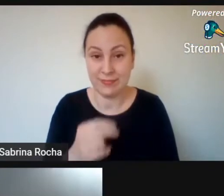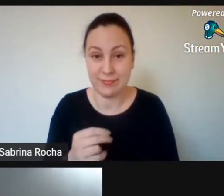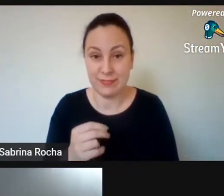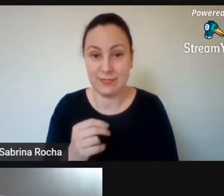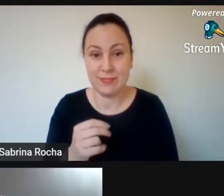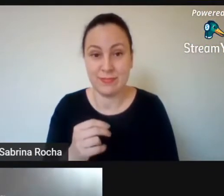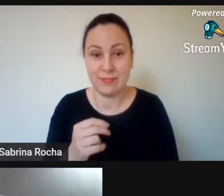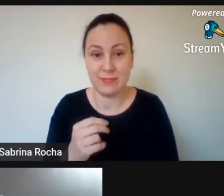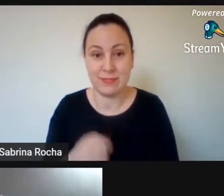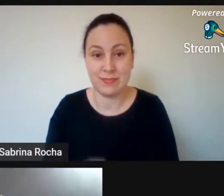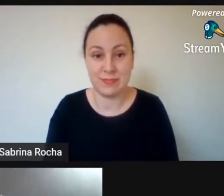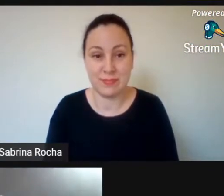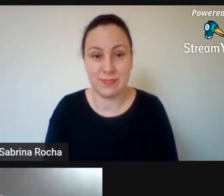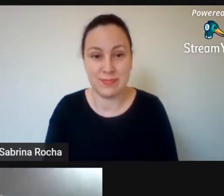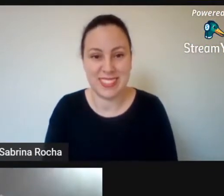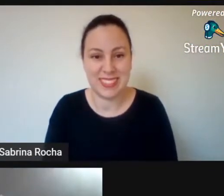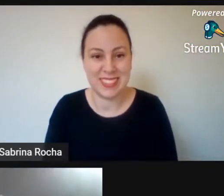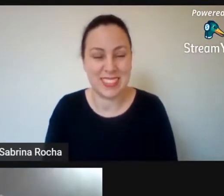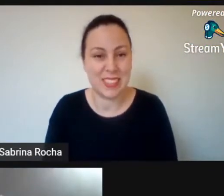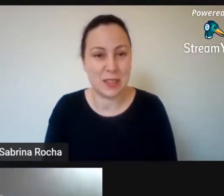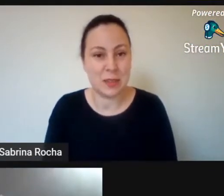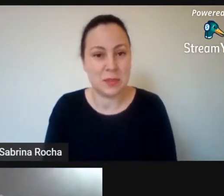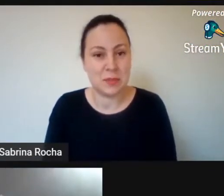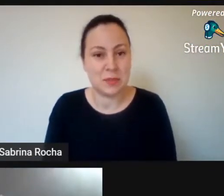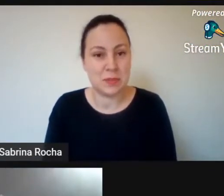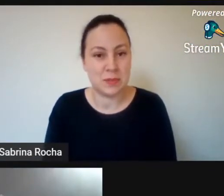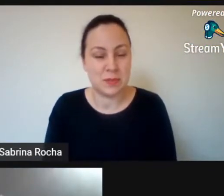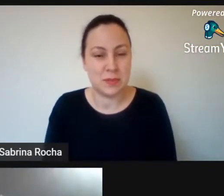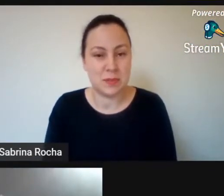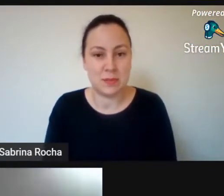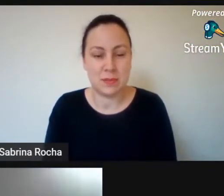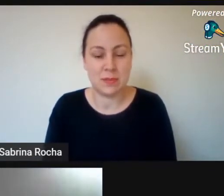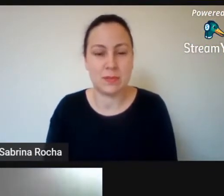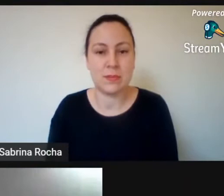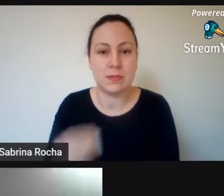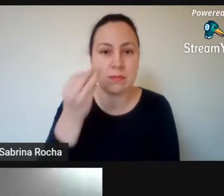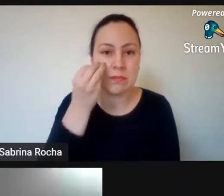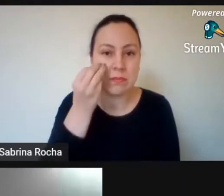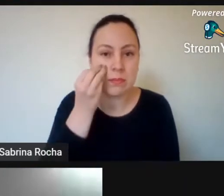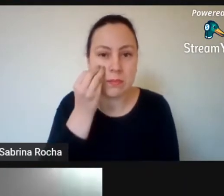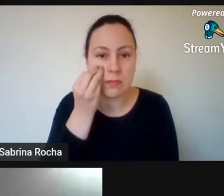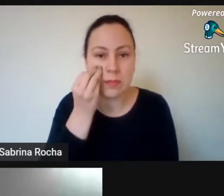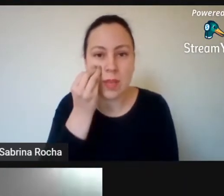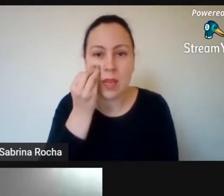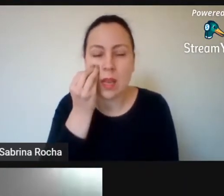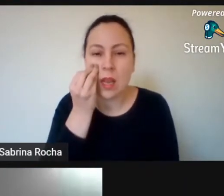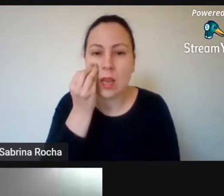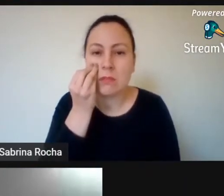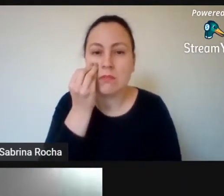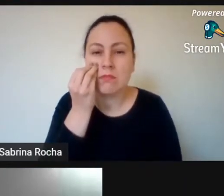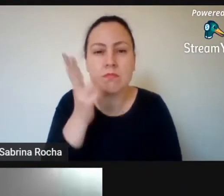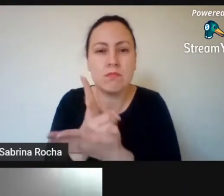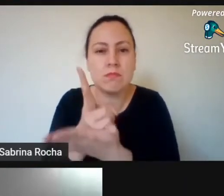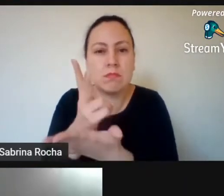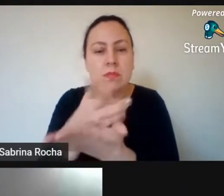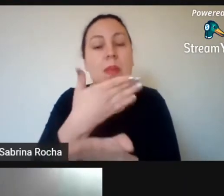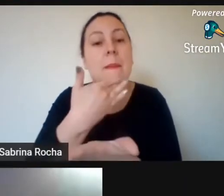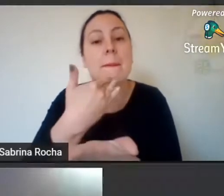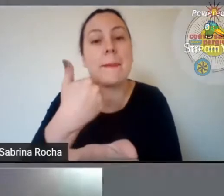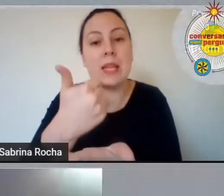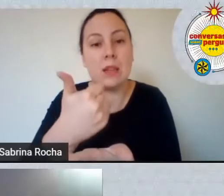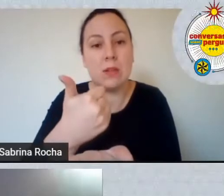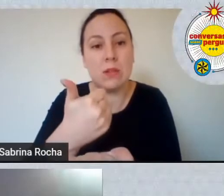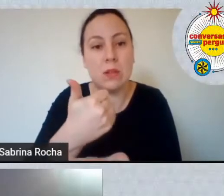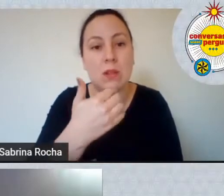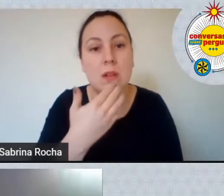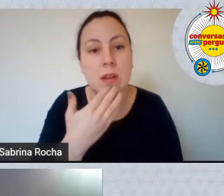Não tem razão. interrupção. Não, voltou, voltou. Eu vou procurar me fidelizar na continuidade dessa experiência. Né?